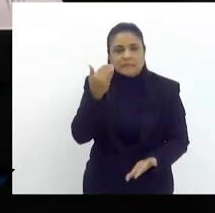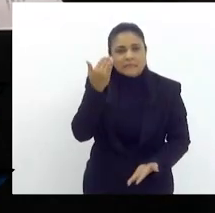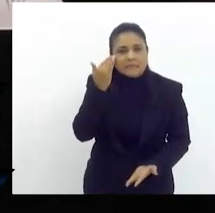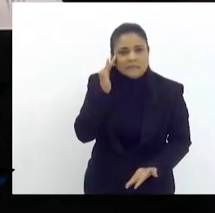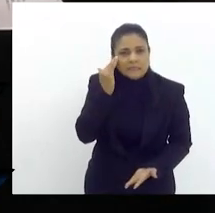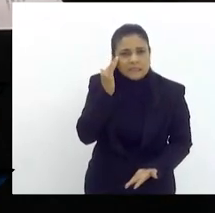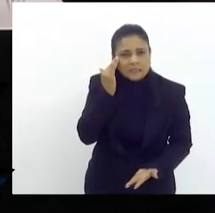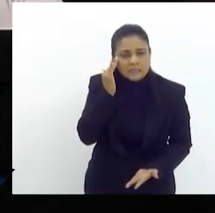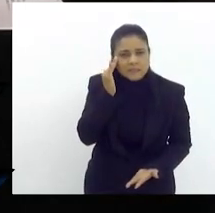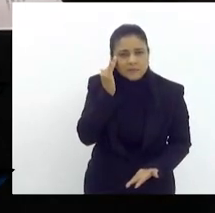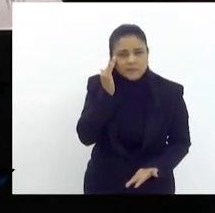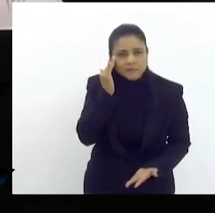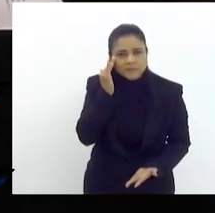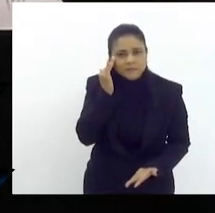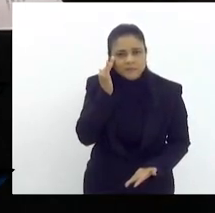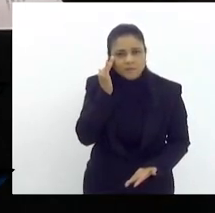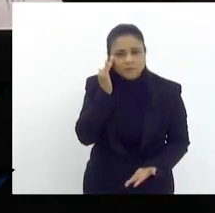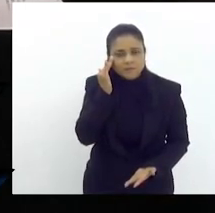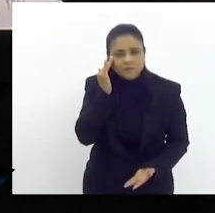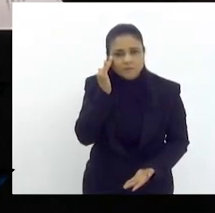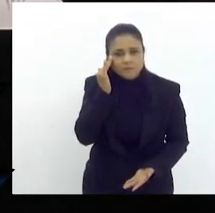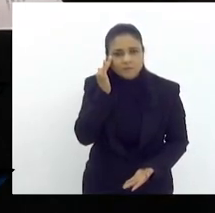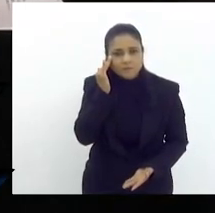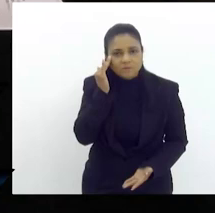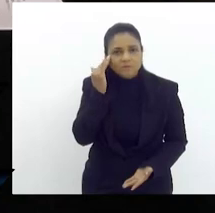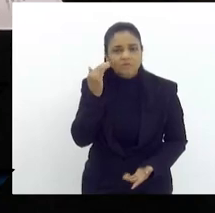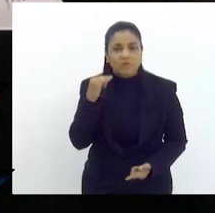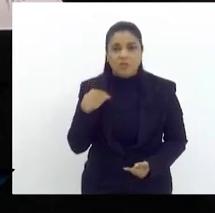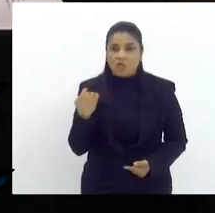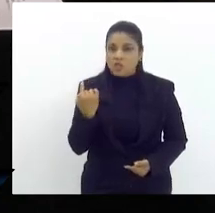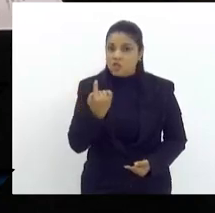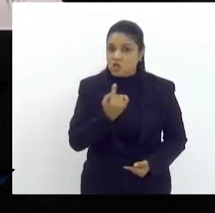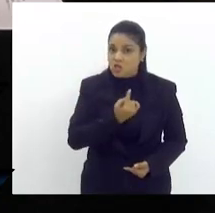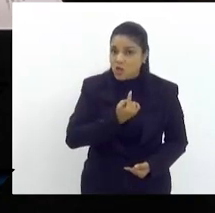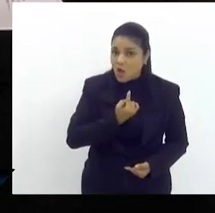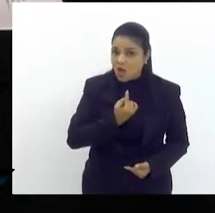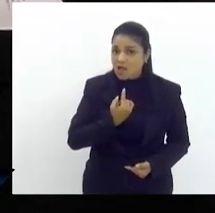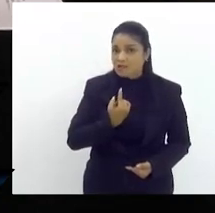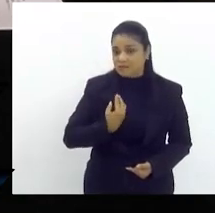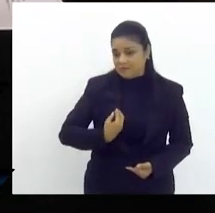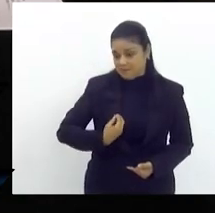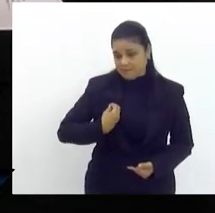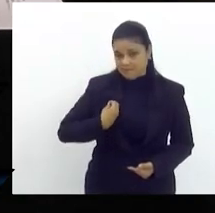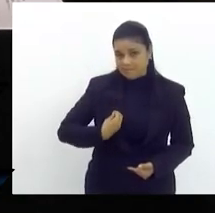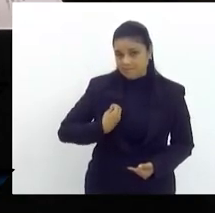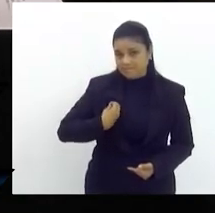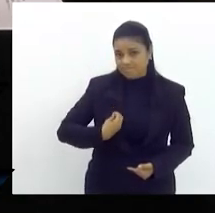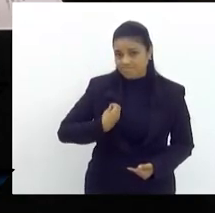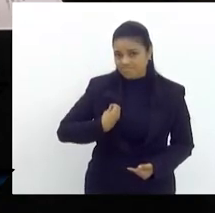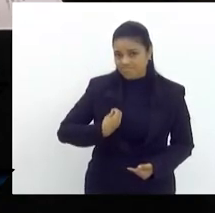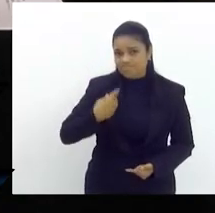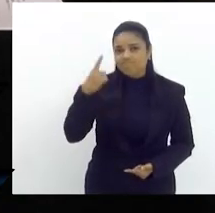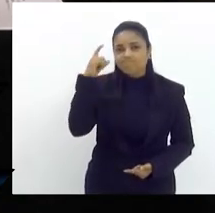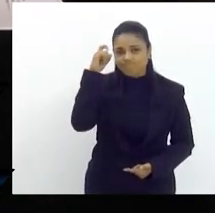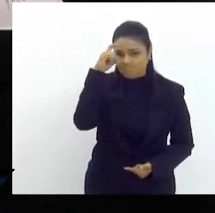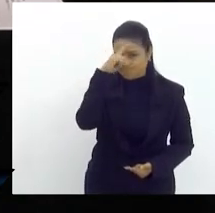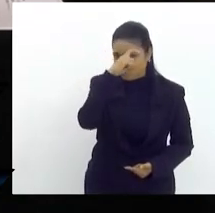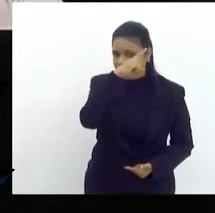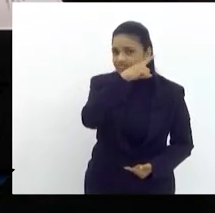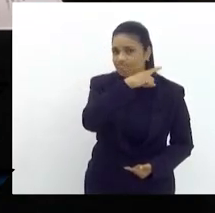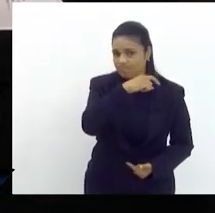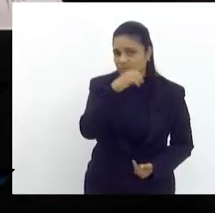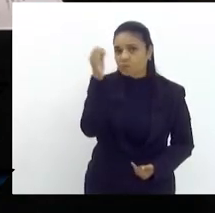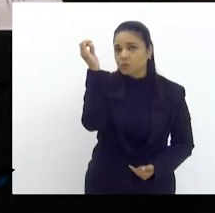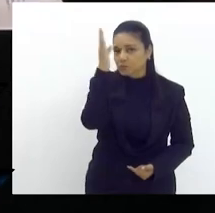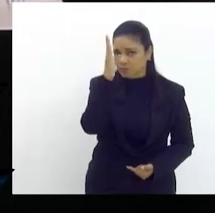de uma vez por todas que nós estamos vivendo Dias nebulosos Neste